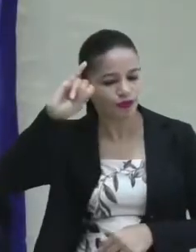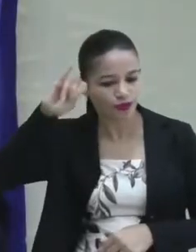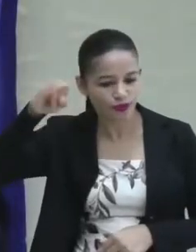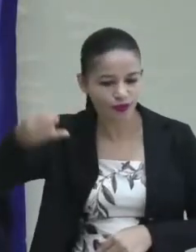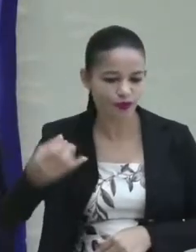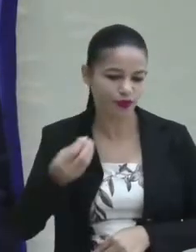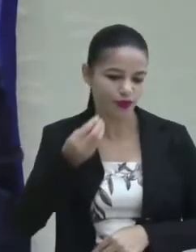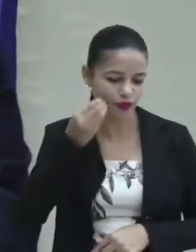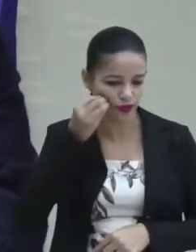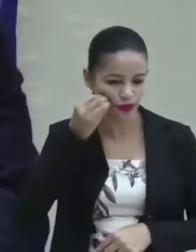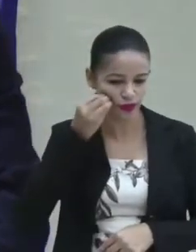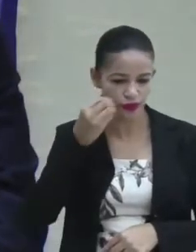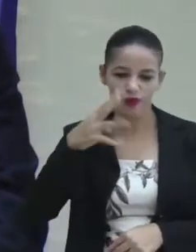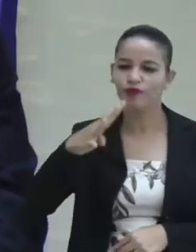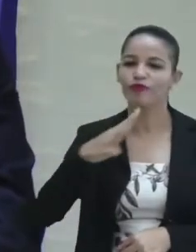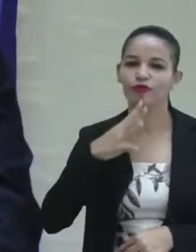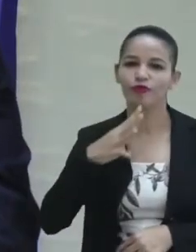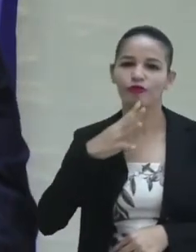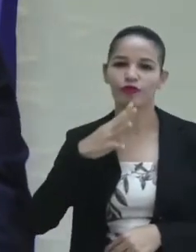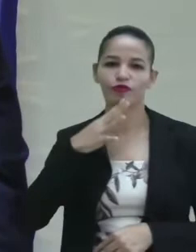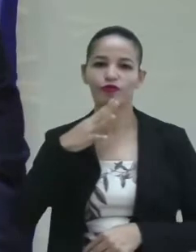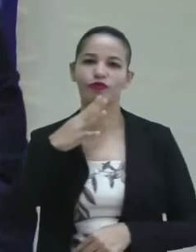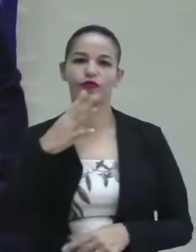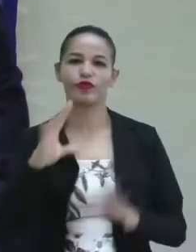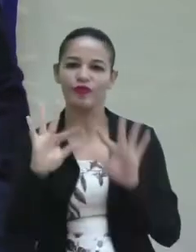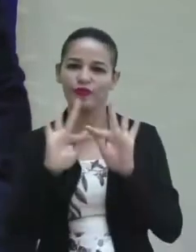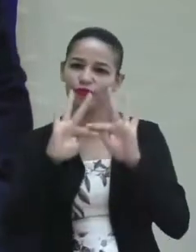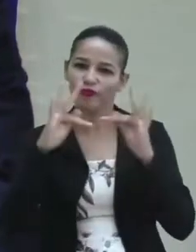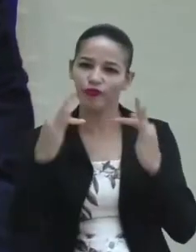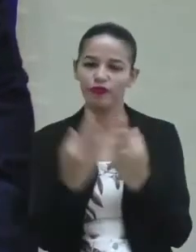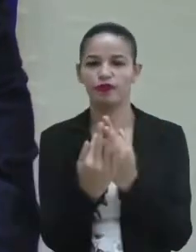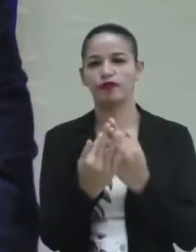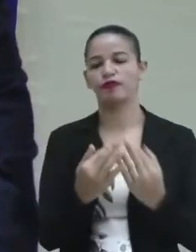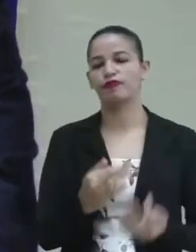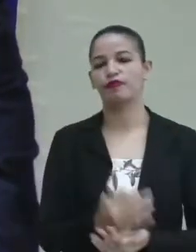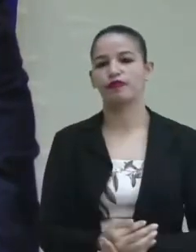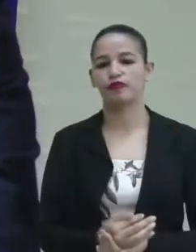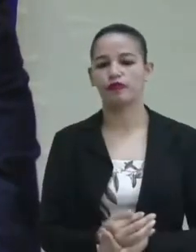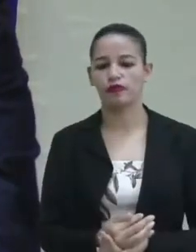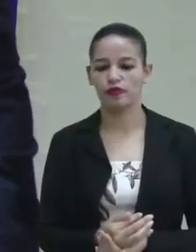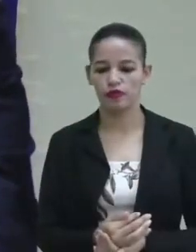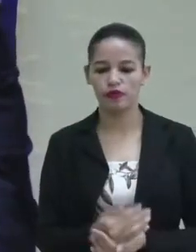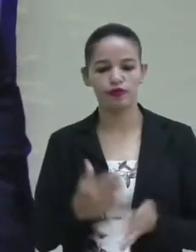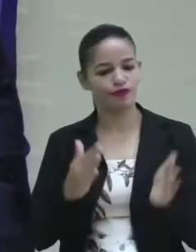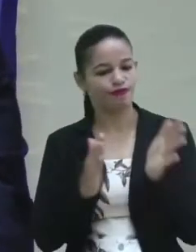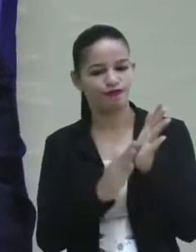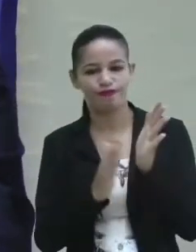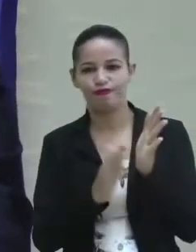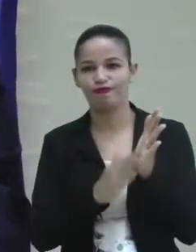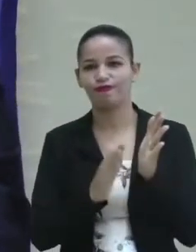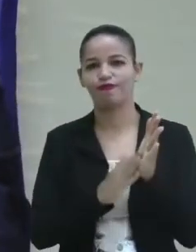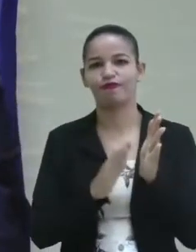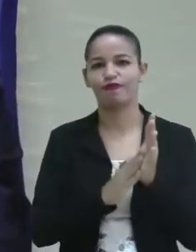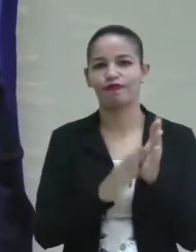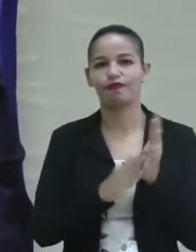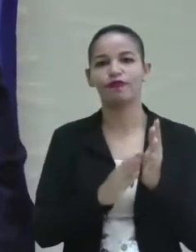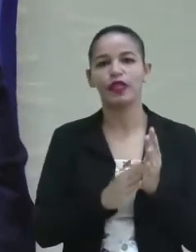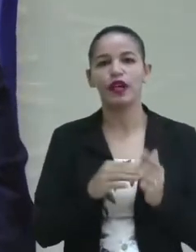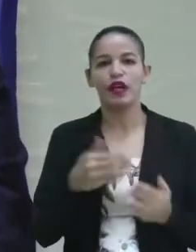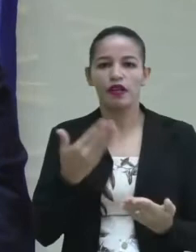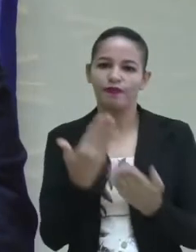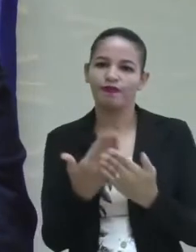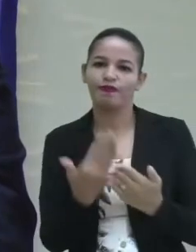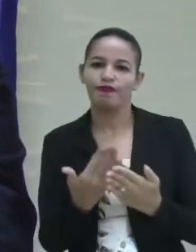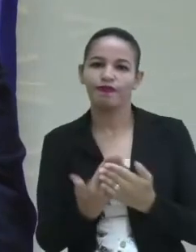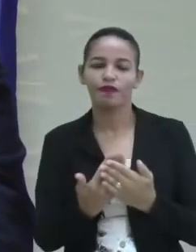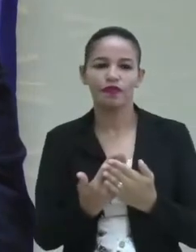conhecê-los. Mas quero muito parabenizar Juliano pela sua aprovação na Escola de Comando e Estado-Maior do